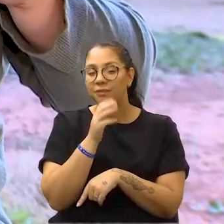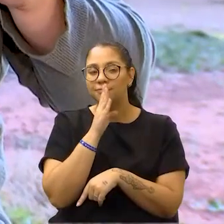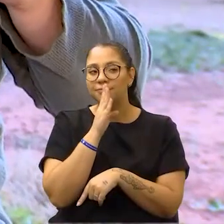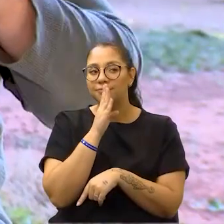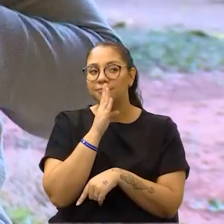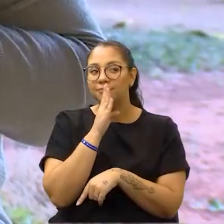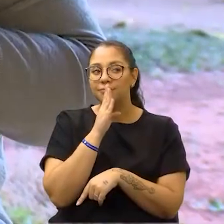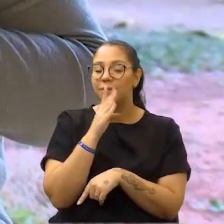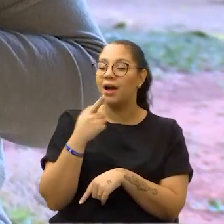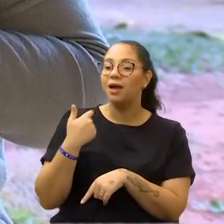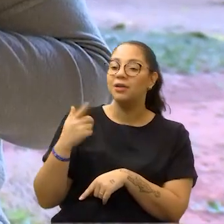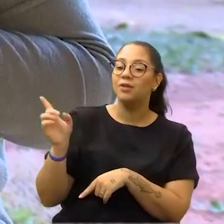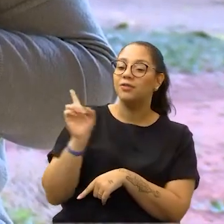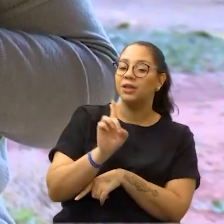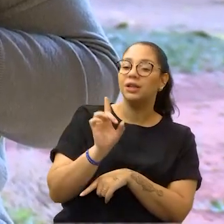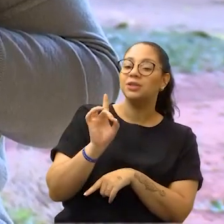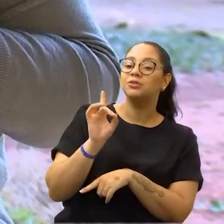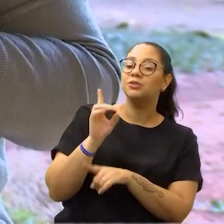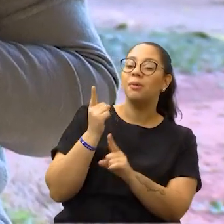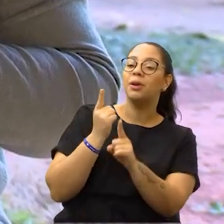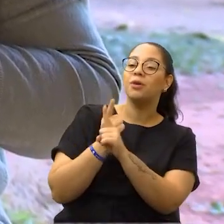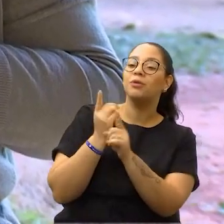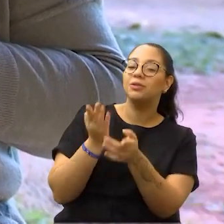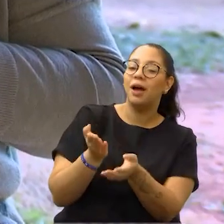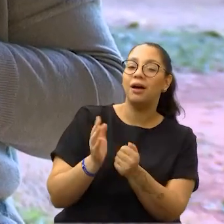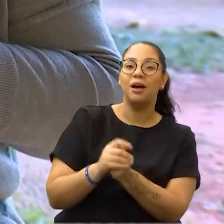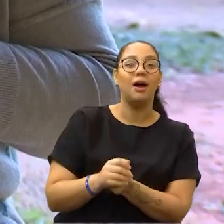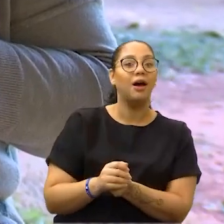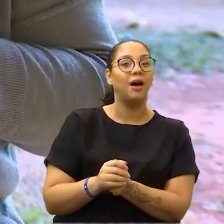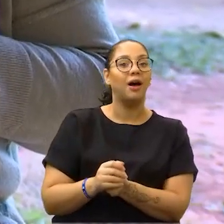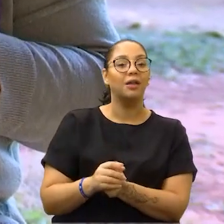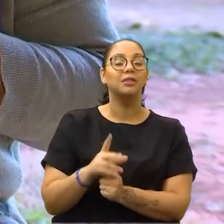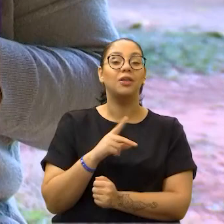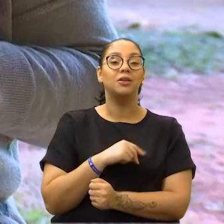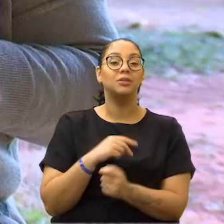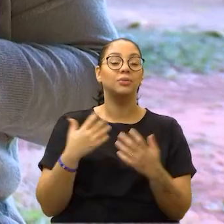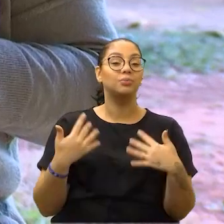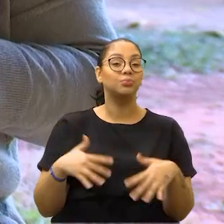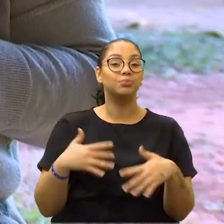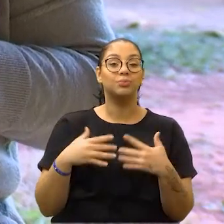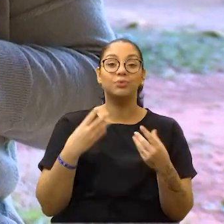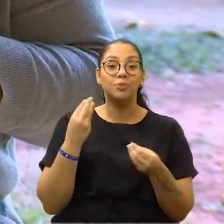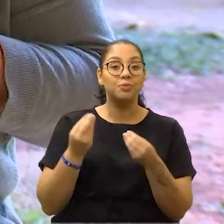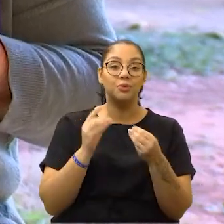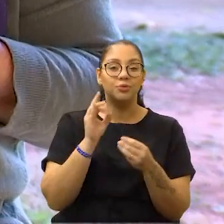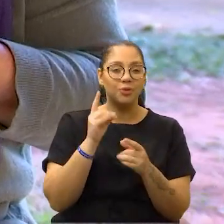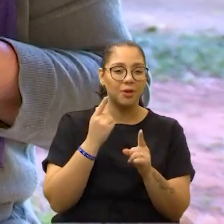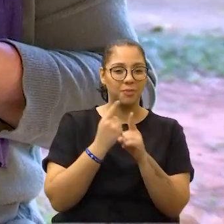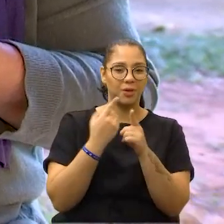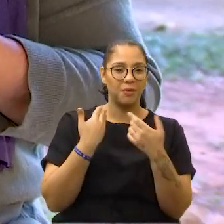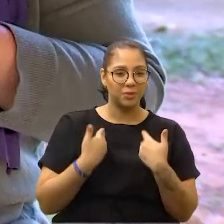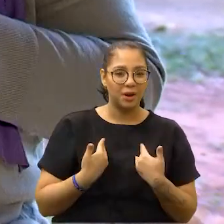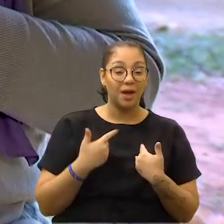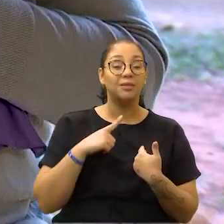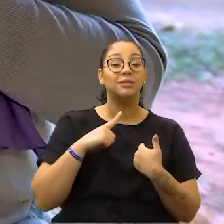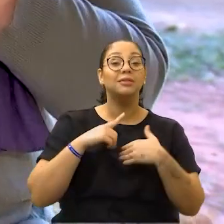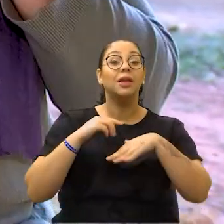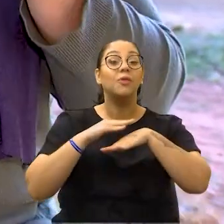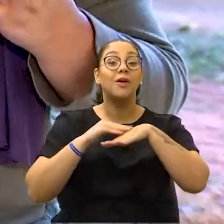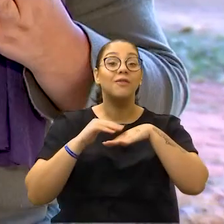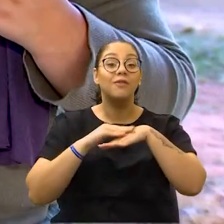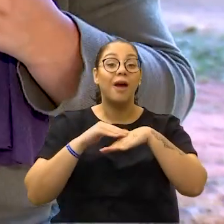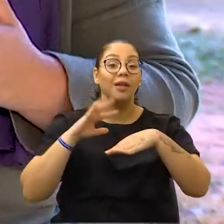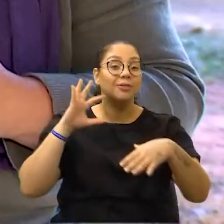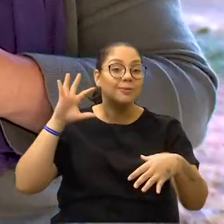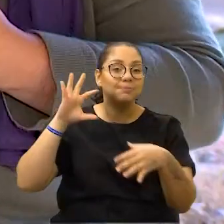Fica aquele silêncio e diz, vim aqui só para te ver. Então, o quanto isso vai dizendo para além